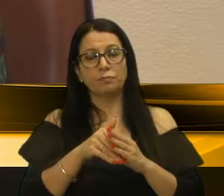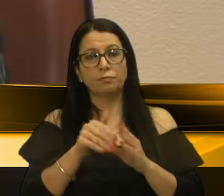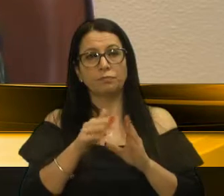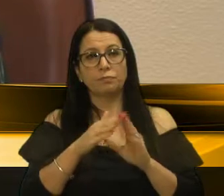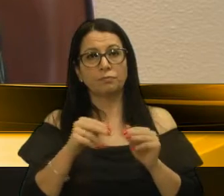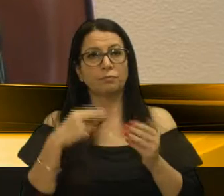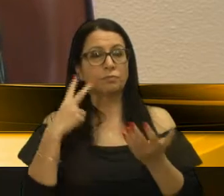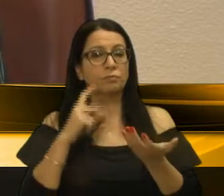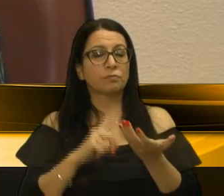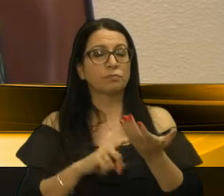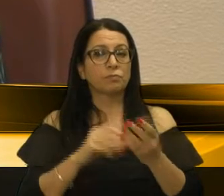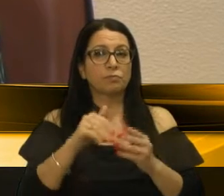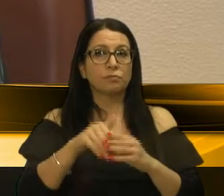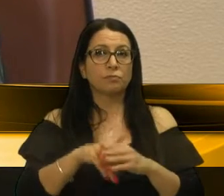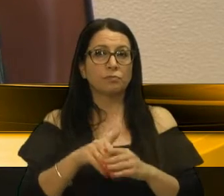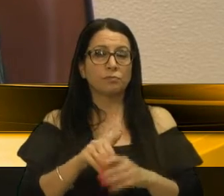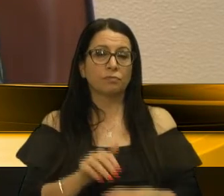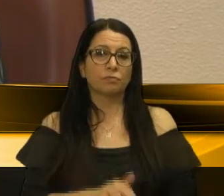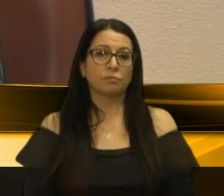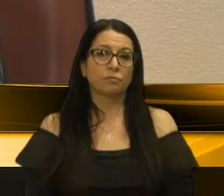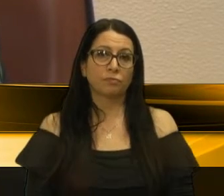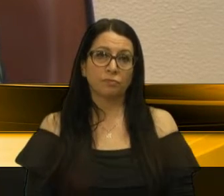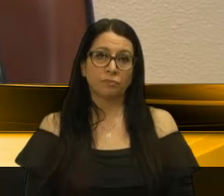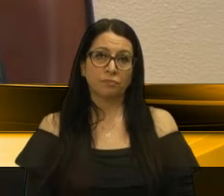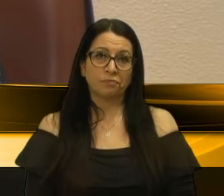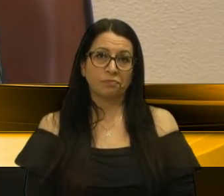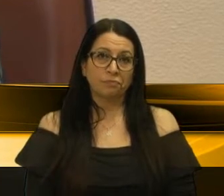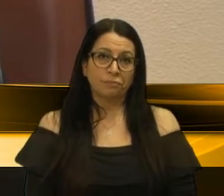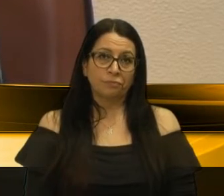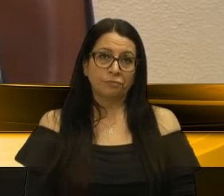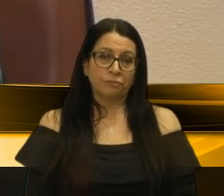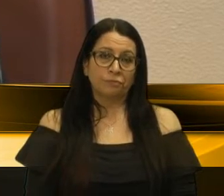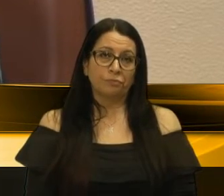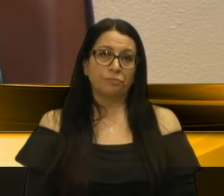solicito aos vereadores que registrem seus votos